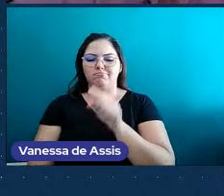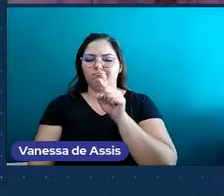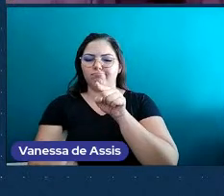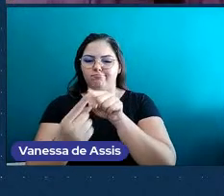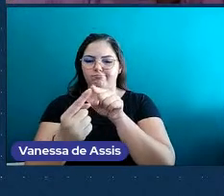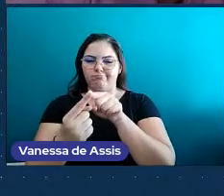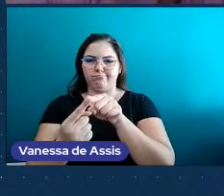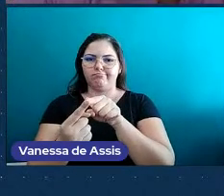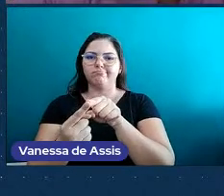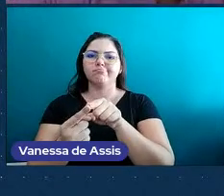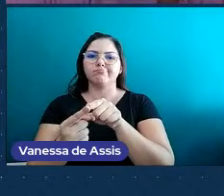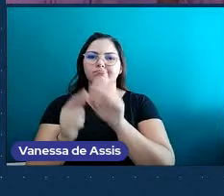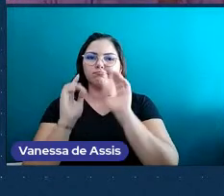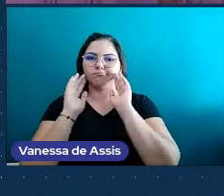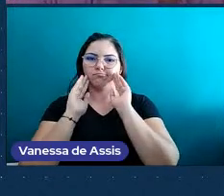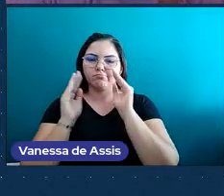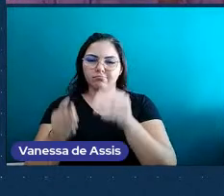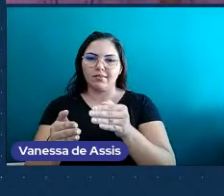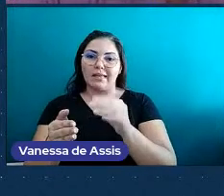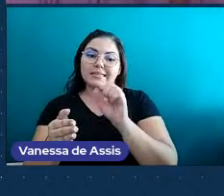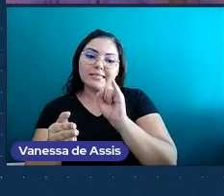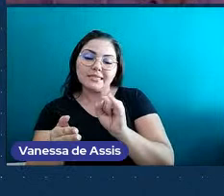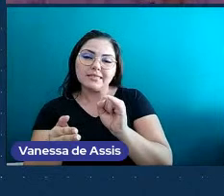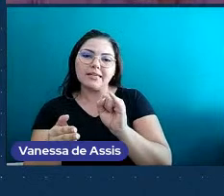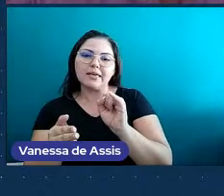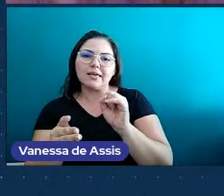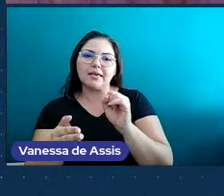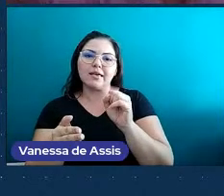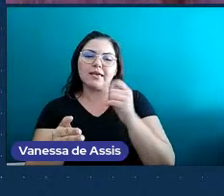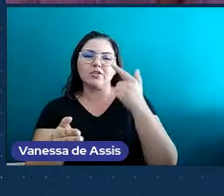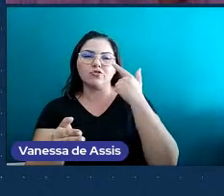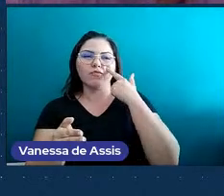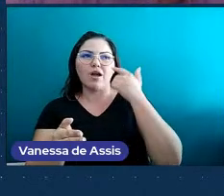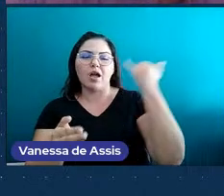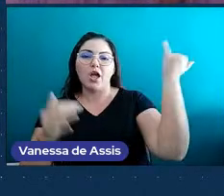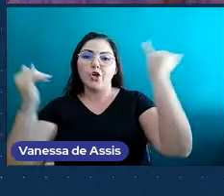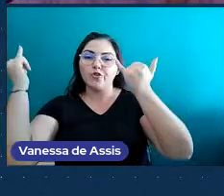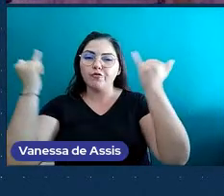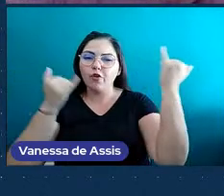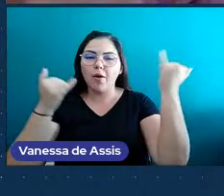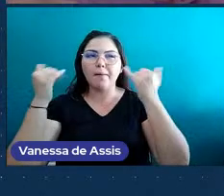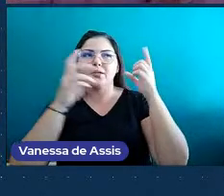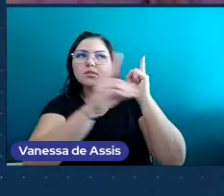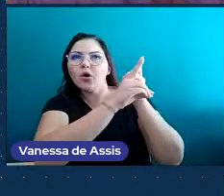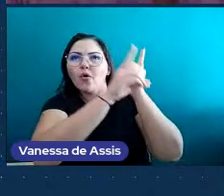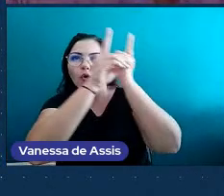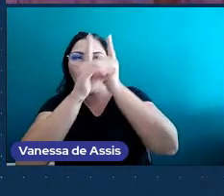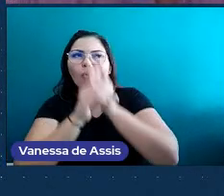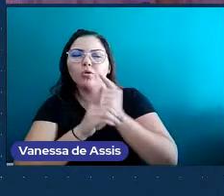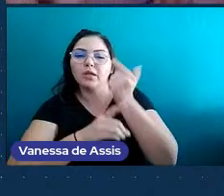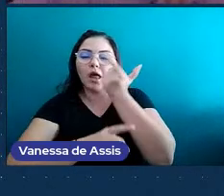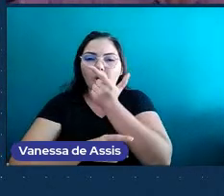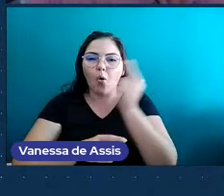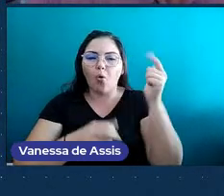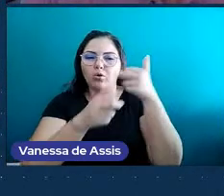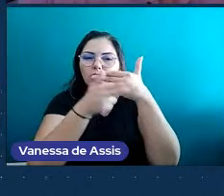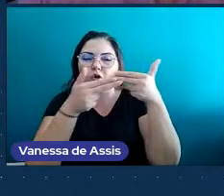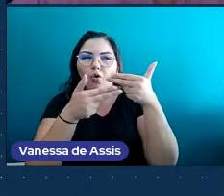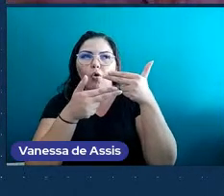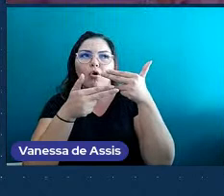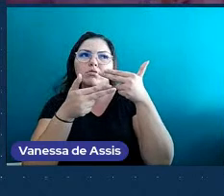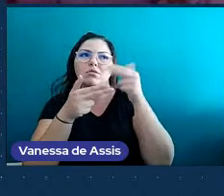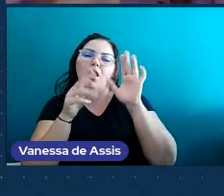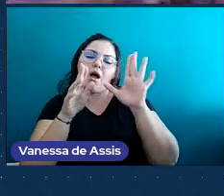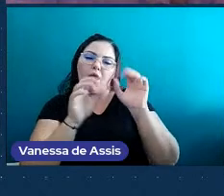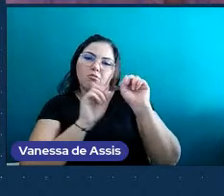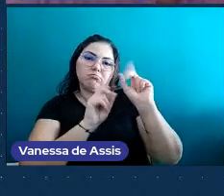agregado àquilo e certamente aparece, você lança para frente como futuras investigações que darão continuidade ao que você se